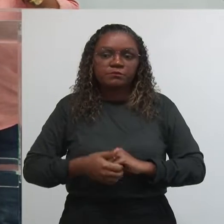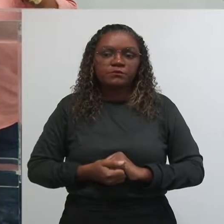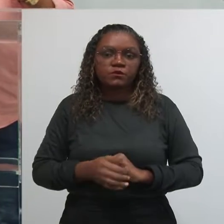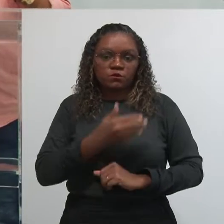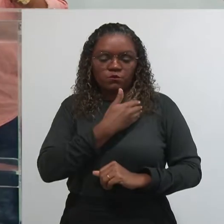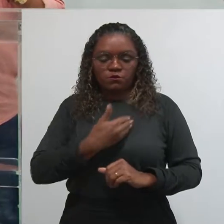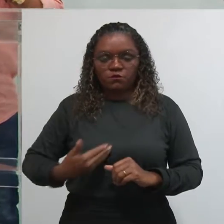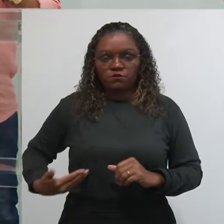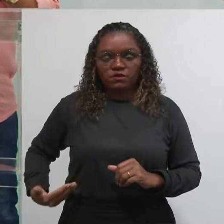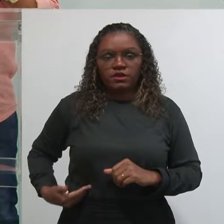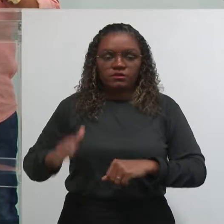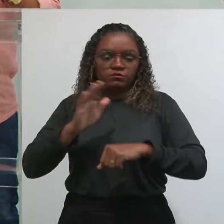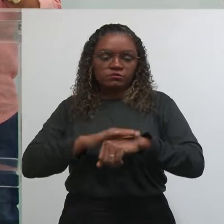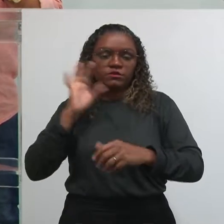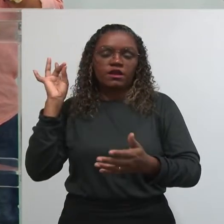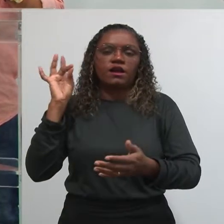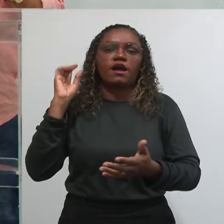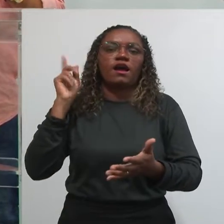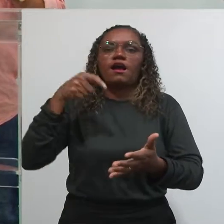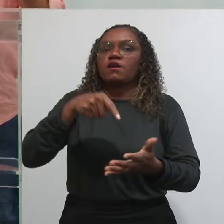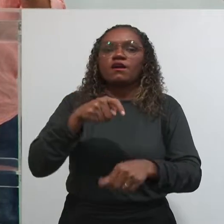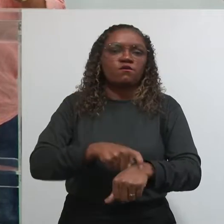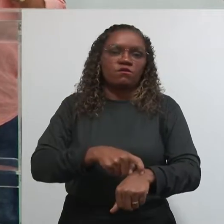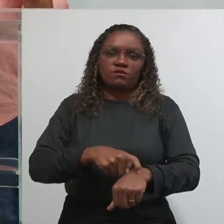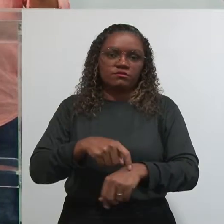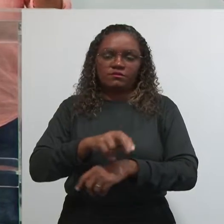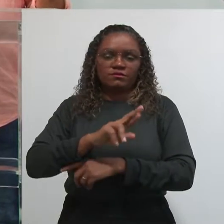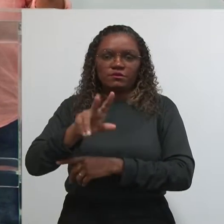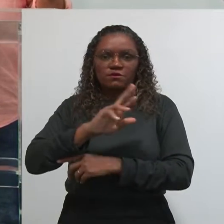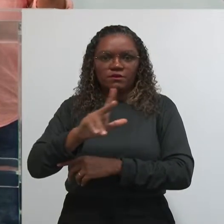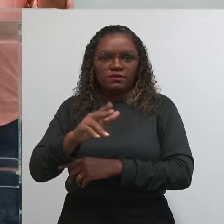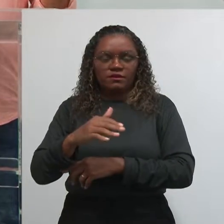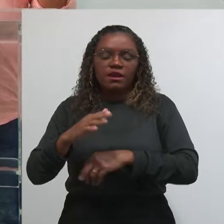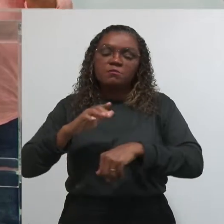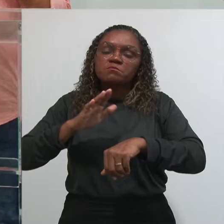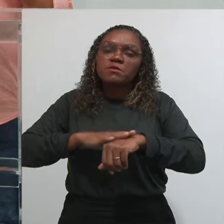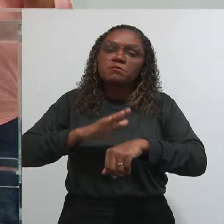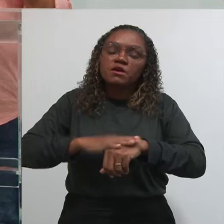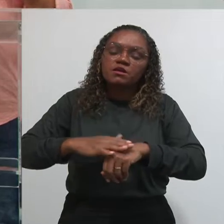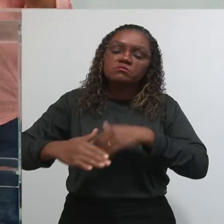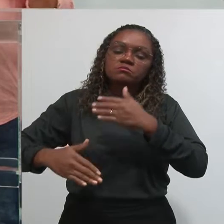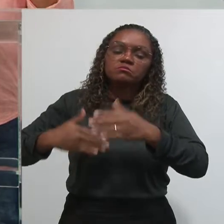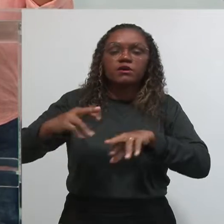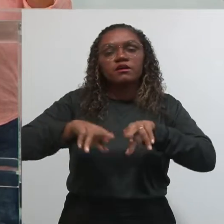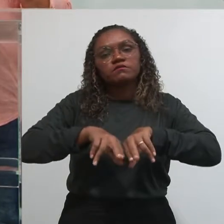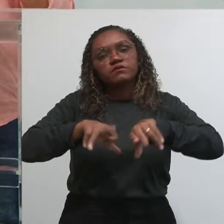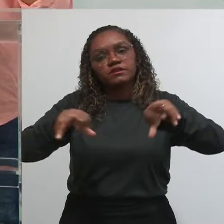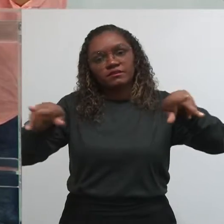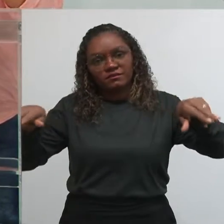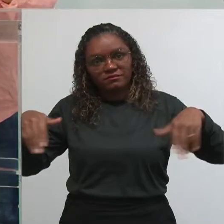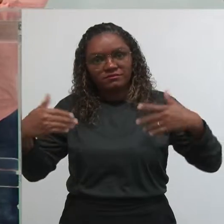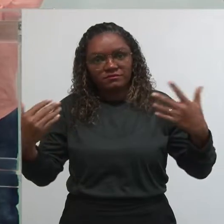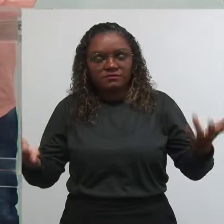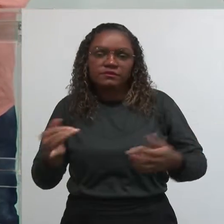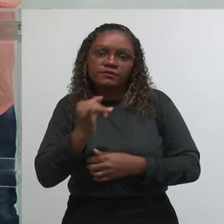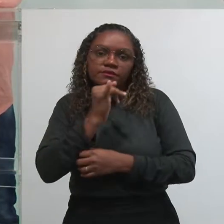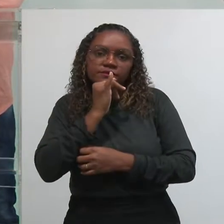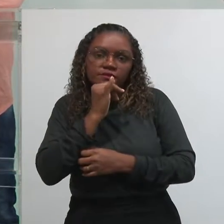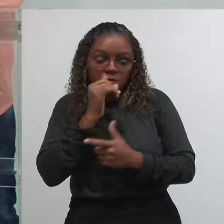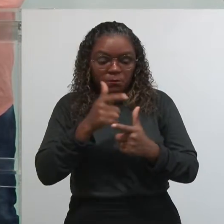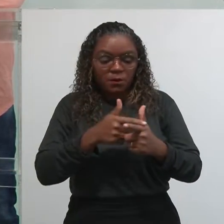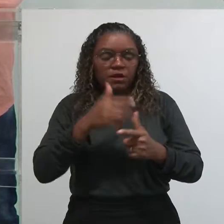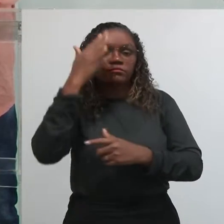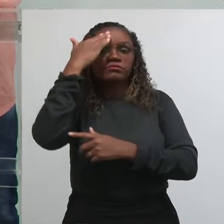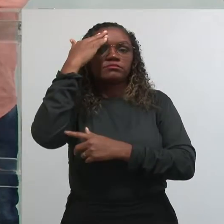governo tomará ação para a solução daquele problema. São momentos distintos, porque uma coisa é nós reconhecermos que aquele problema